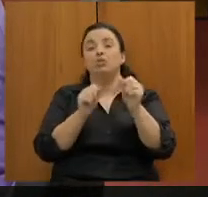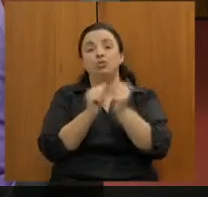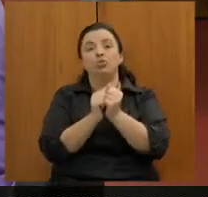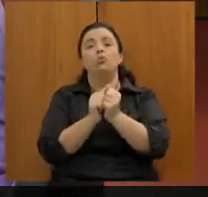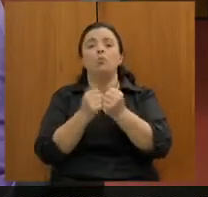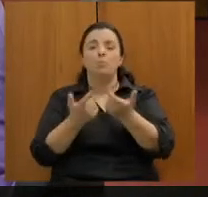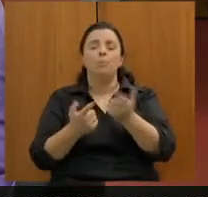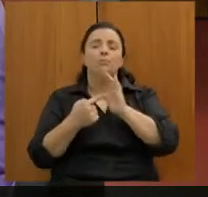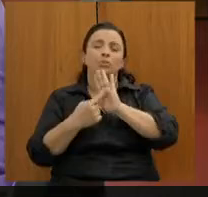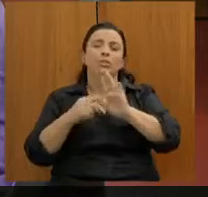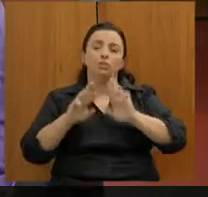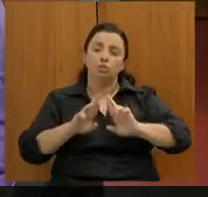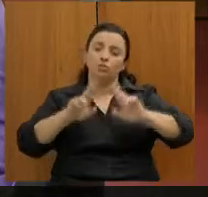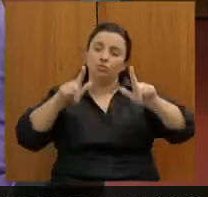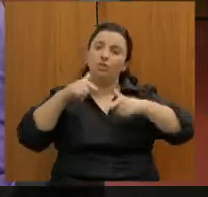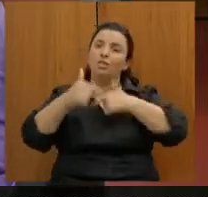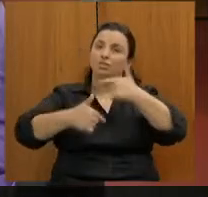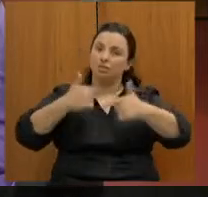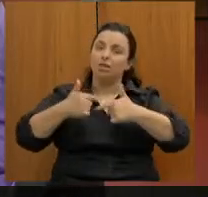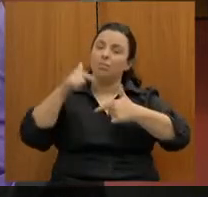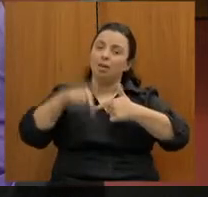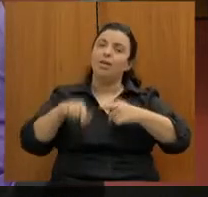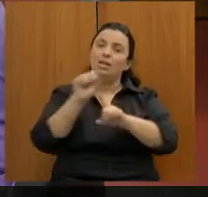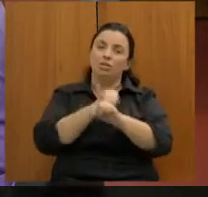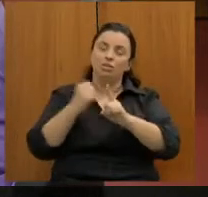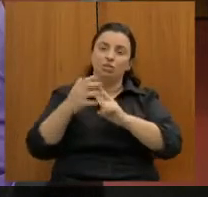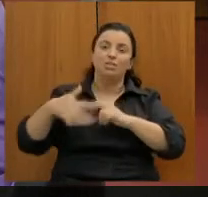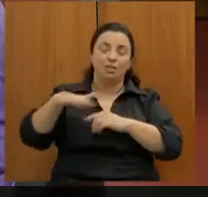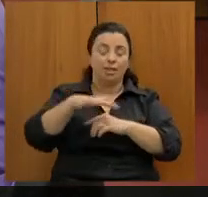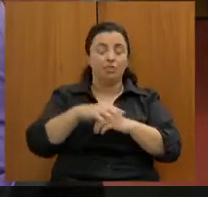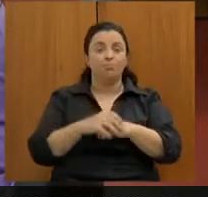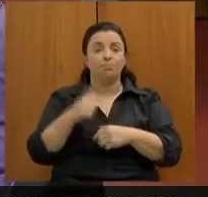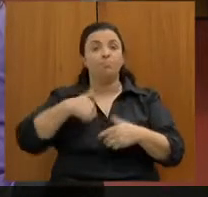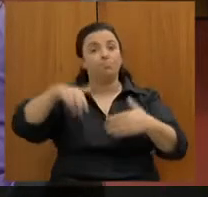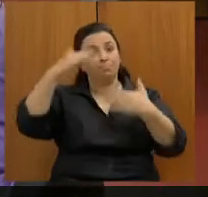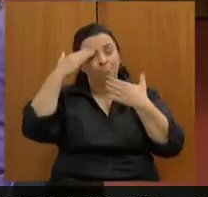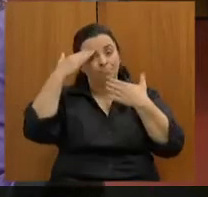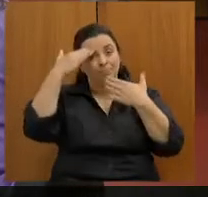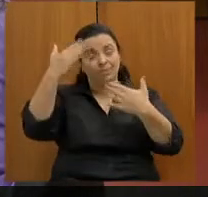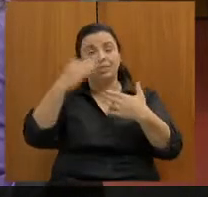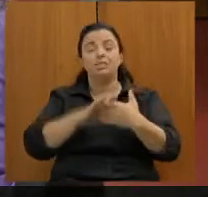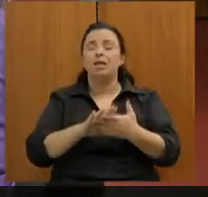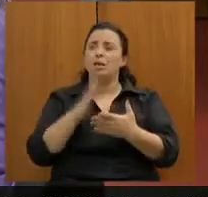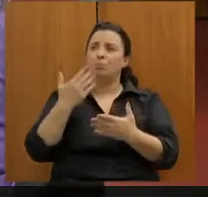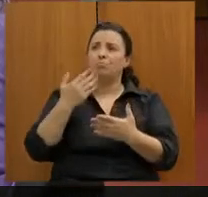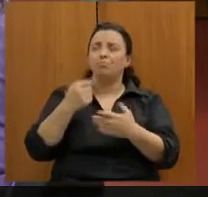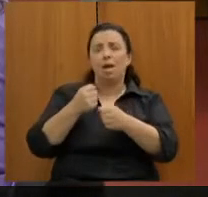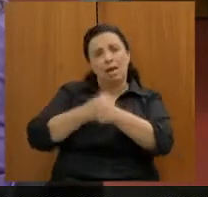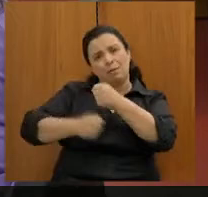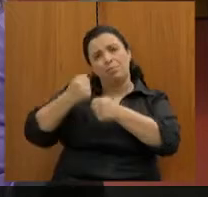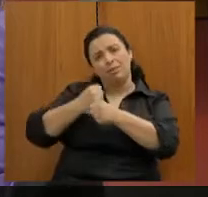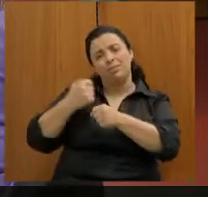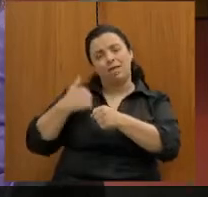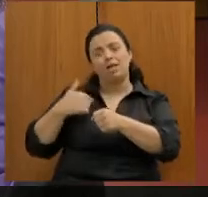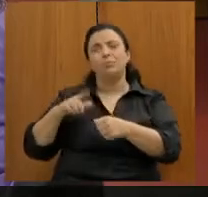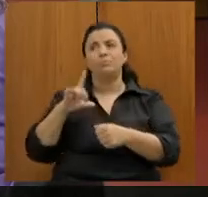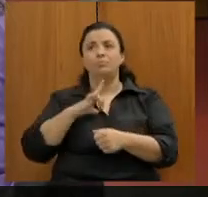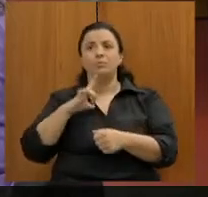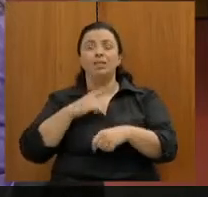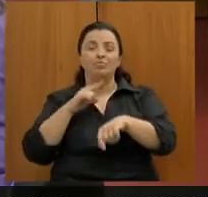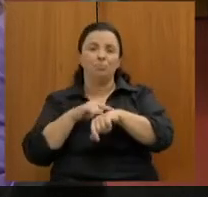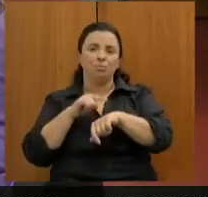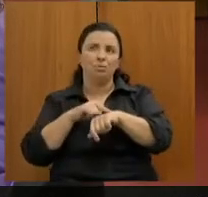e quero também registrar aqui um agradecimento eu tive a oportunidade de no ano passado e eu ainda